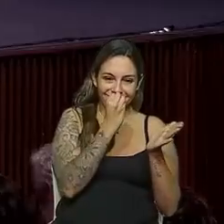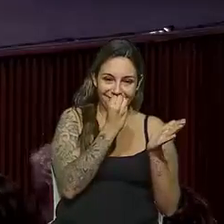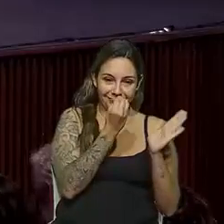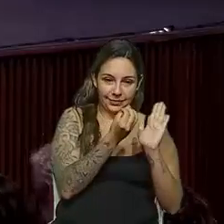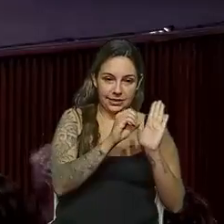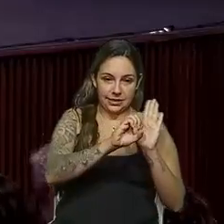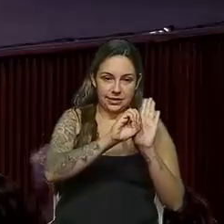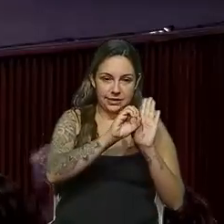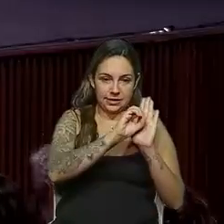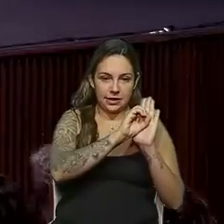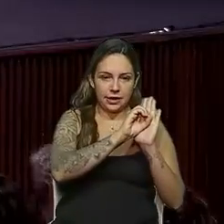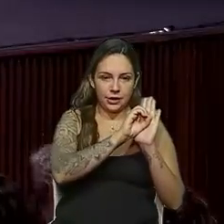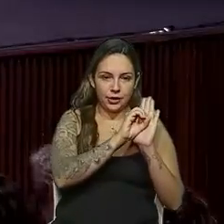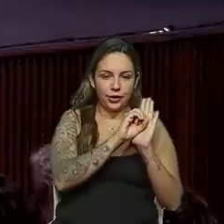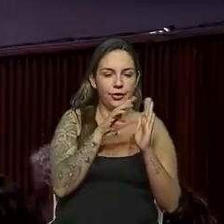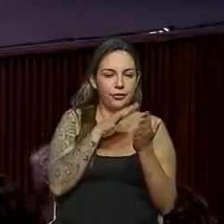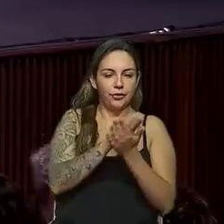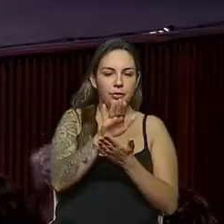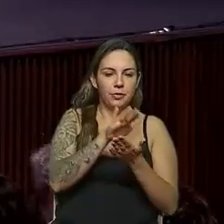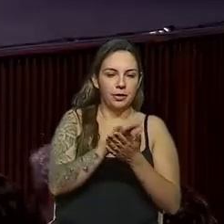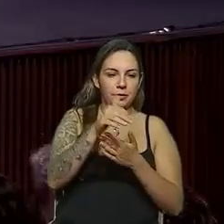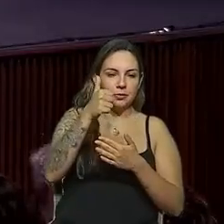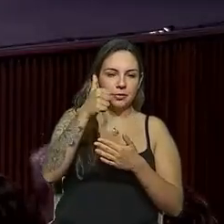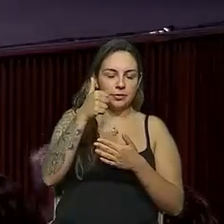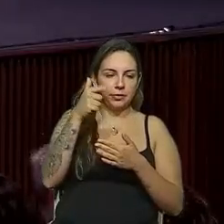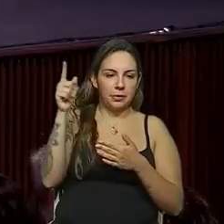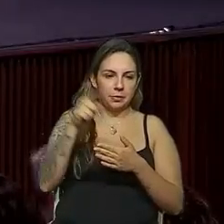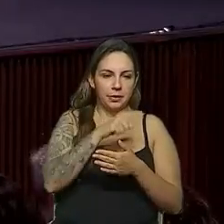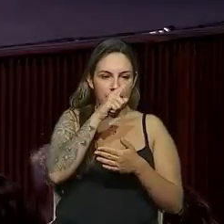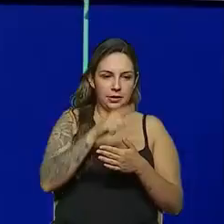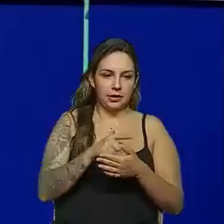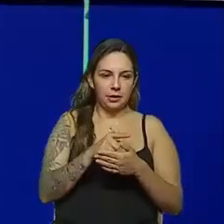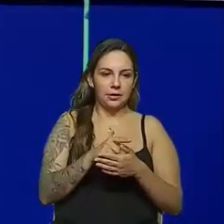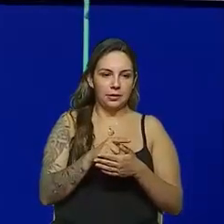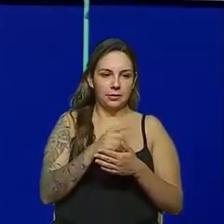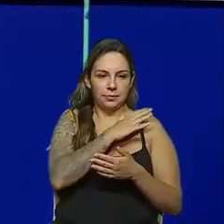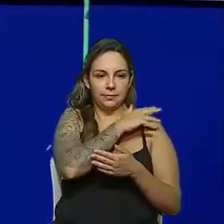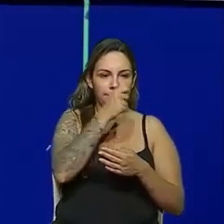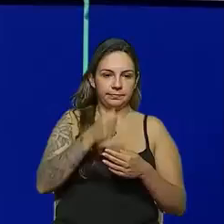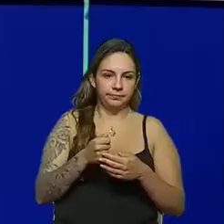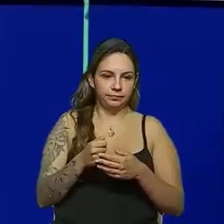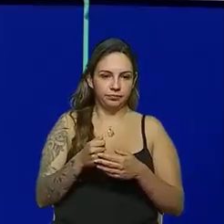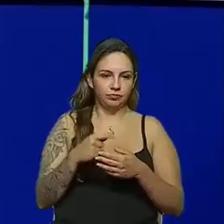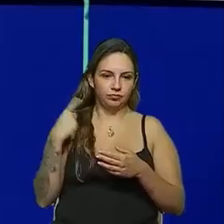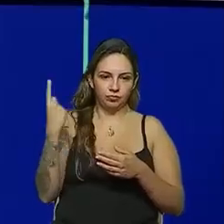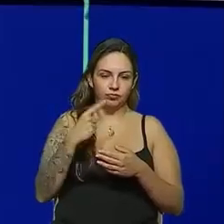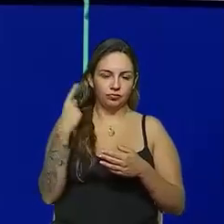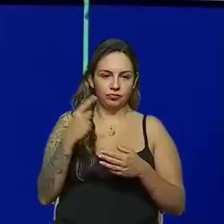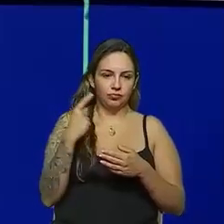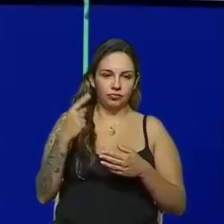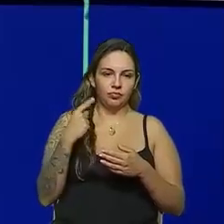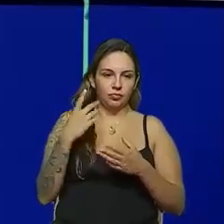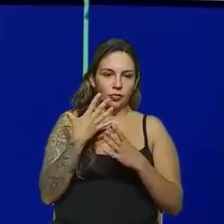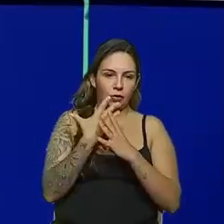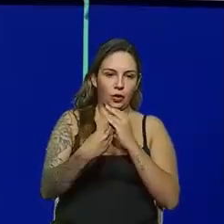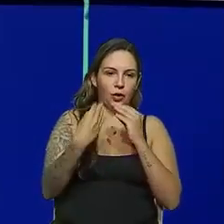foi publicado em 1975, imediatamente censurado pela ditadura, mas que circulou muito